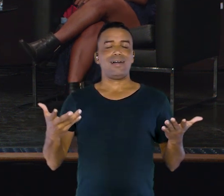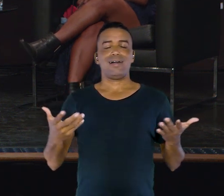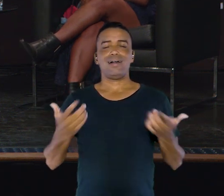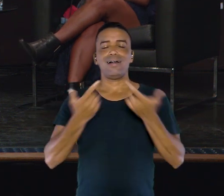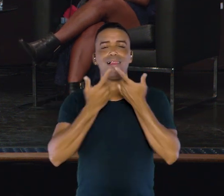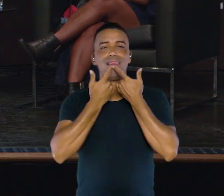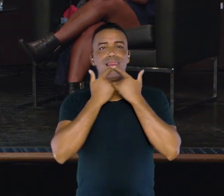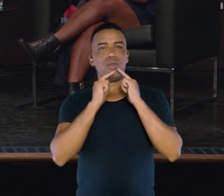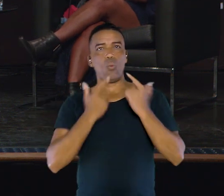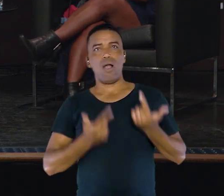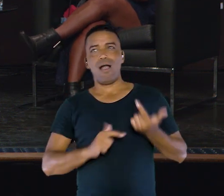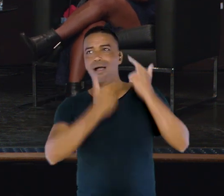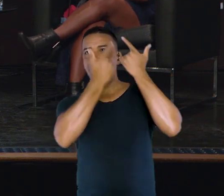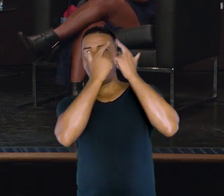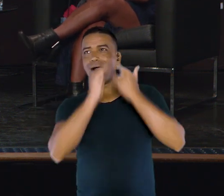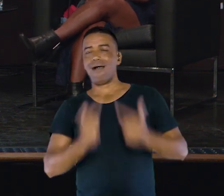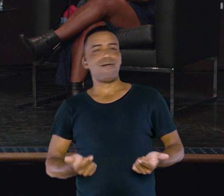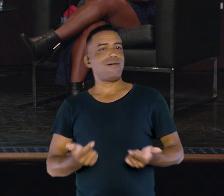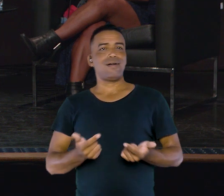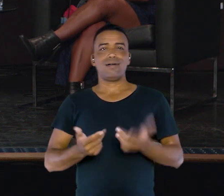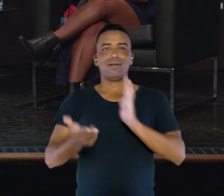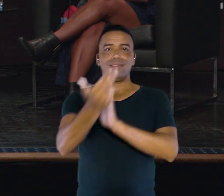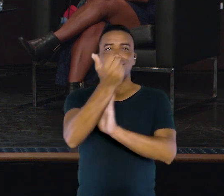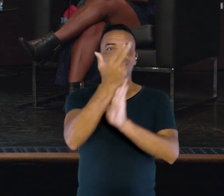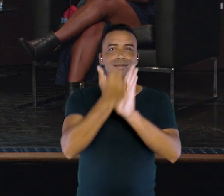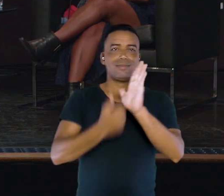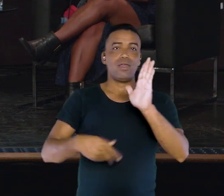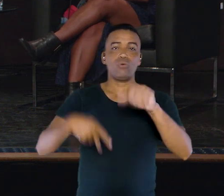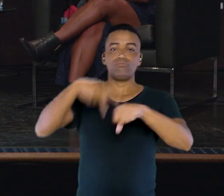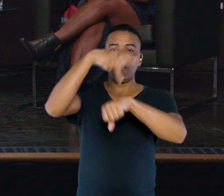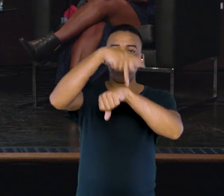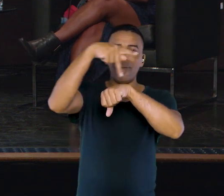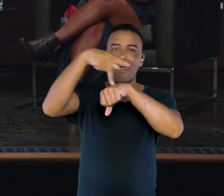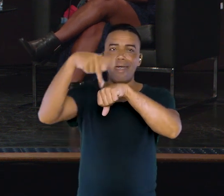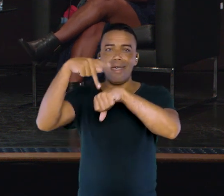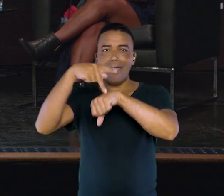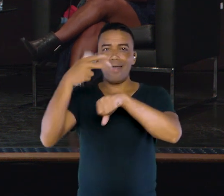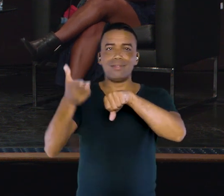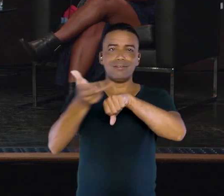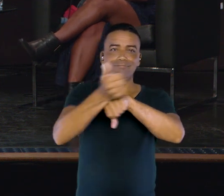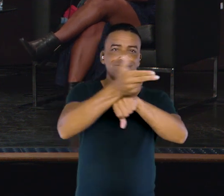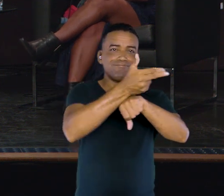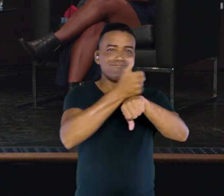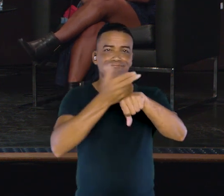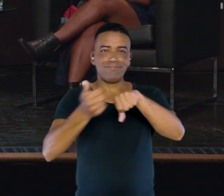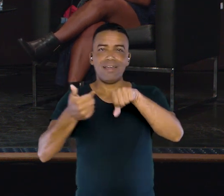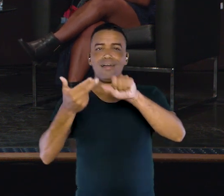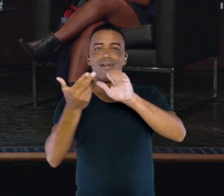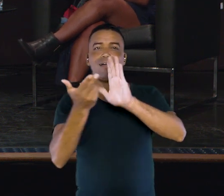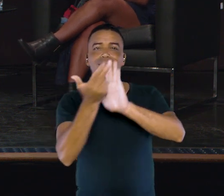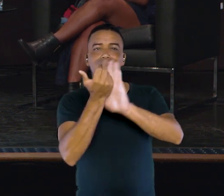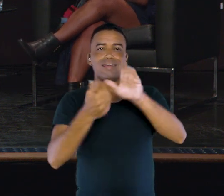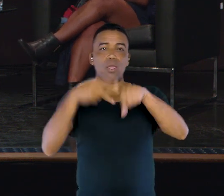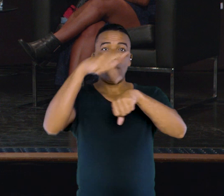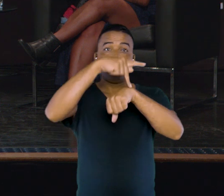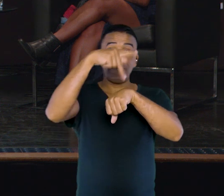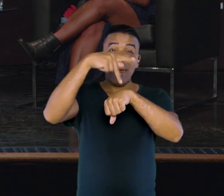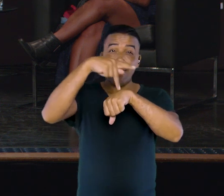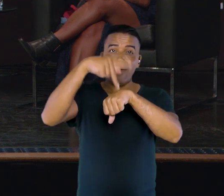dessas linguagens, né, desses desenhos nas pedras, né? A gente vê essa presença desses